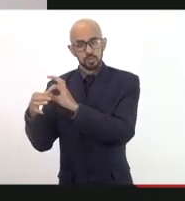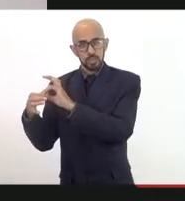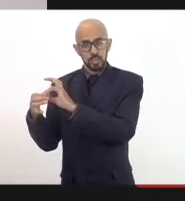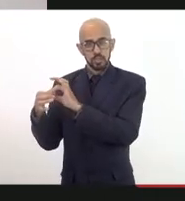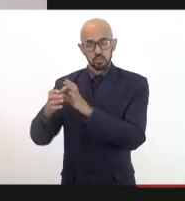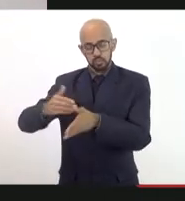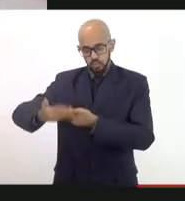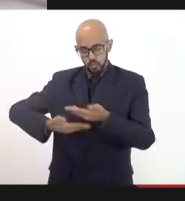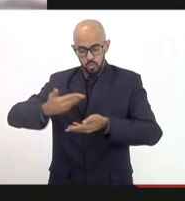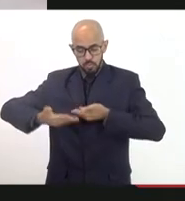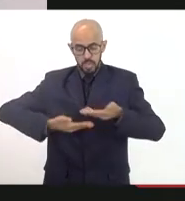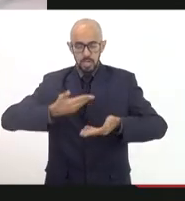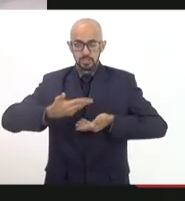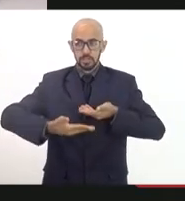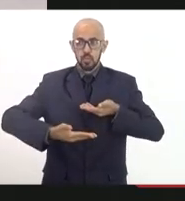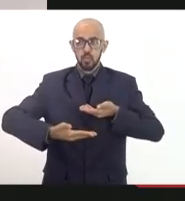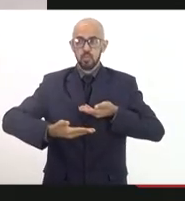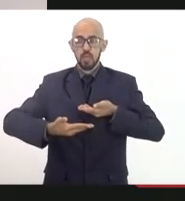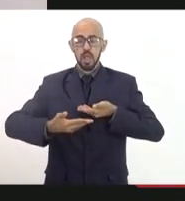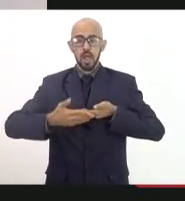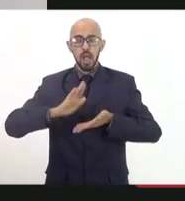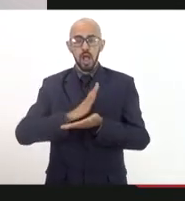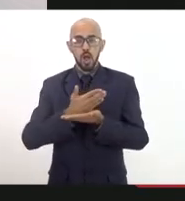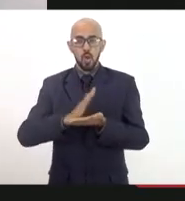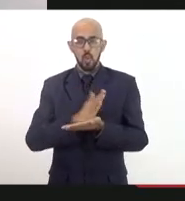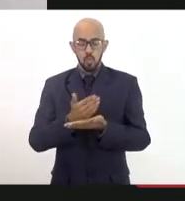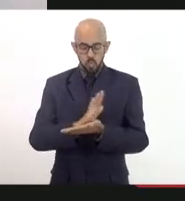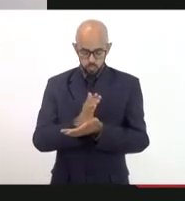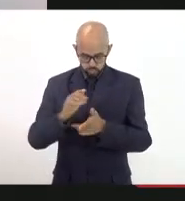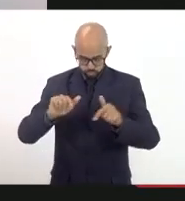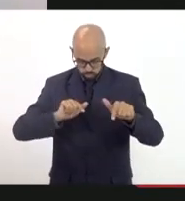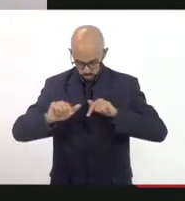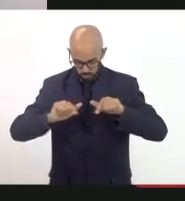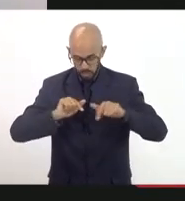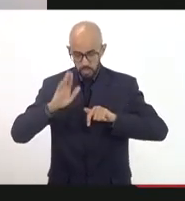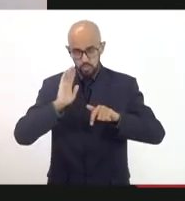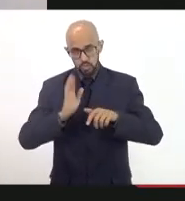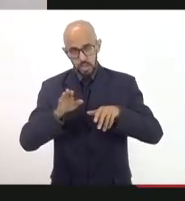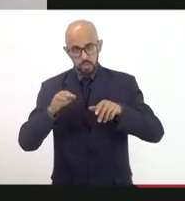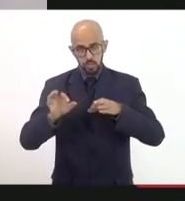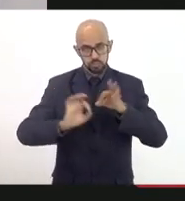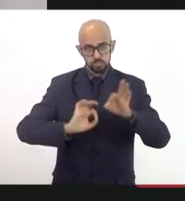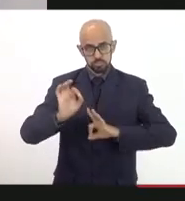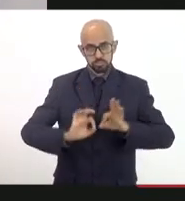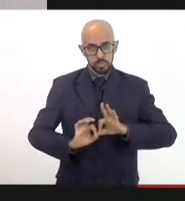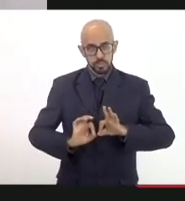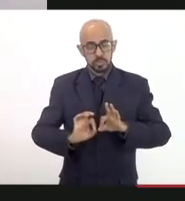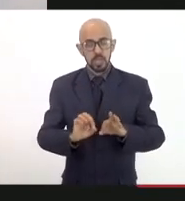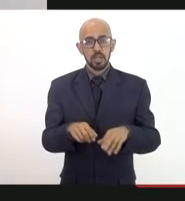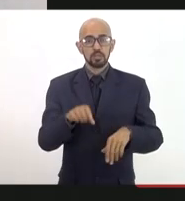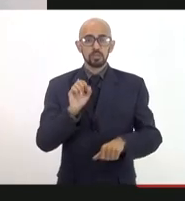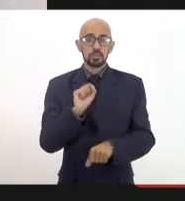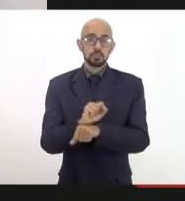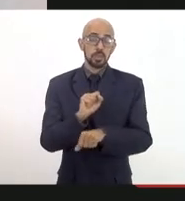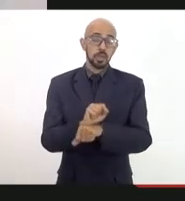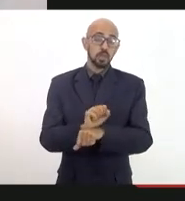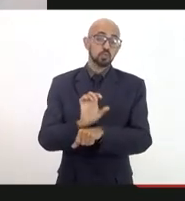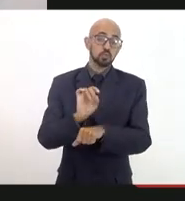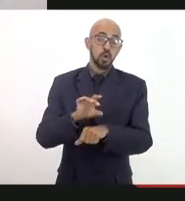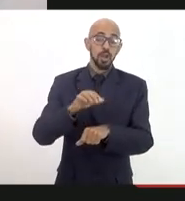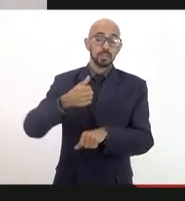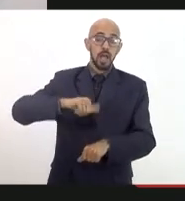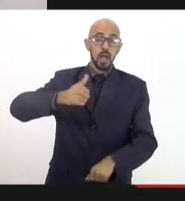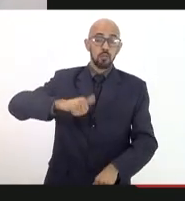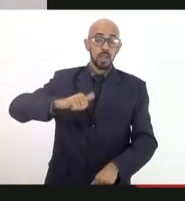de cooperação. Né? Algumas atividades já, todas desenhadas, dependendo apenas dessa avaliação jurídica